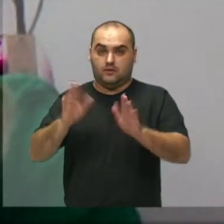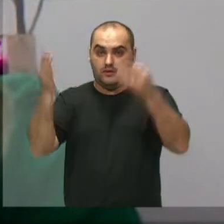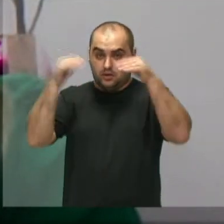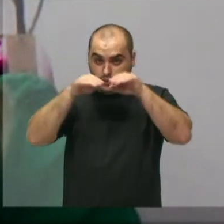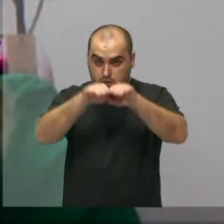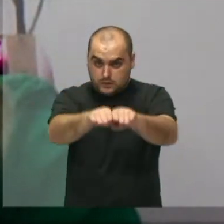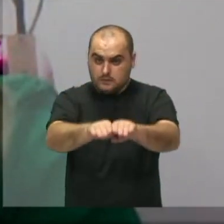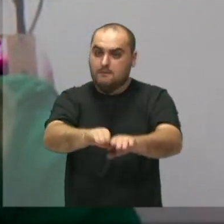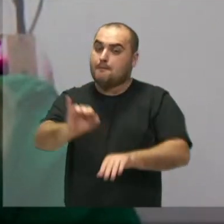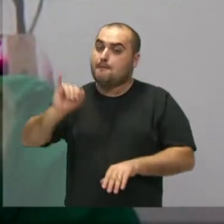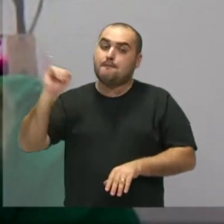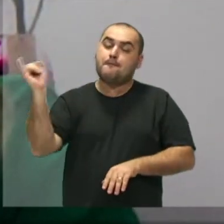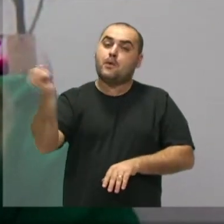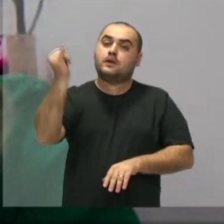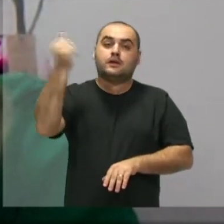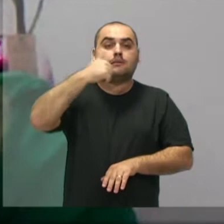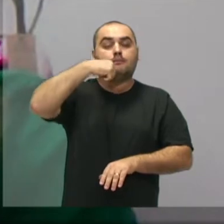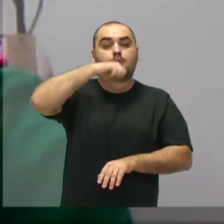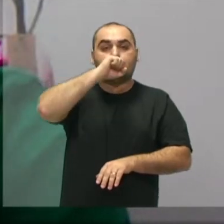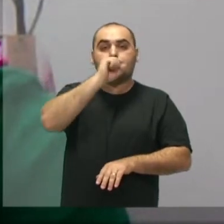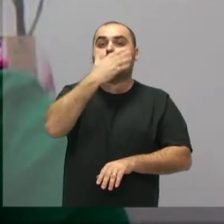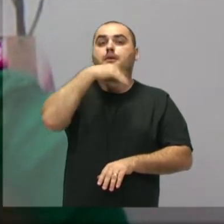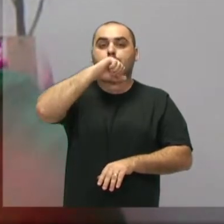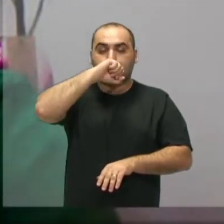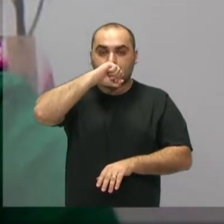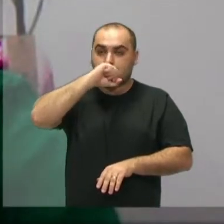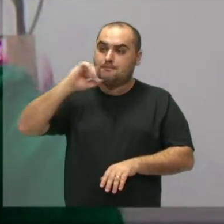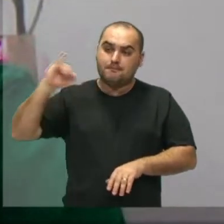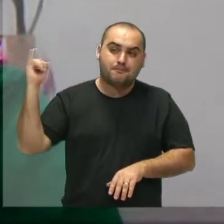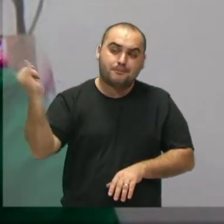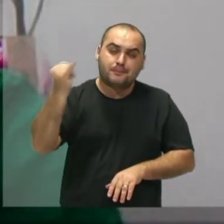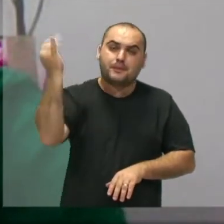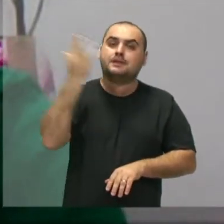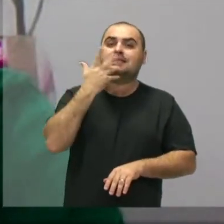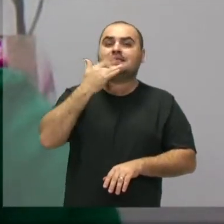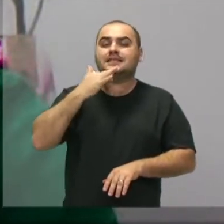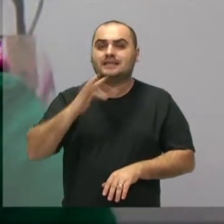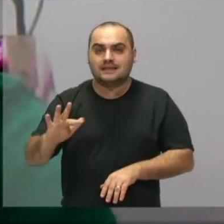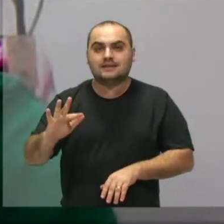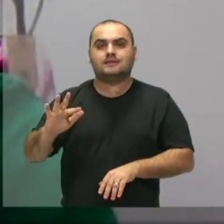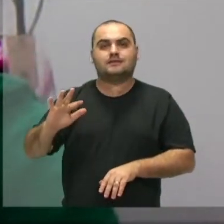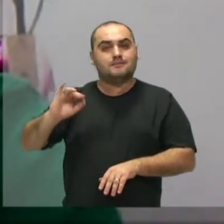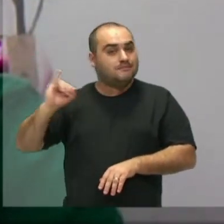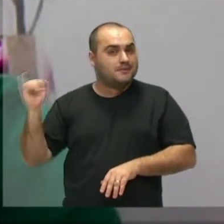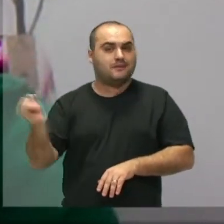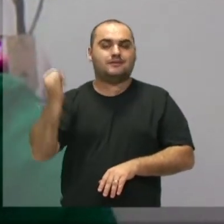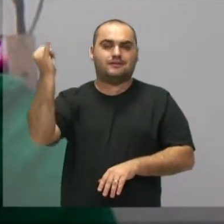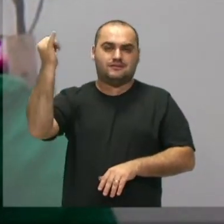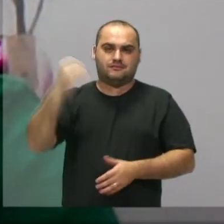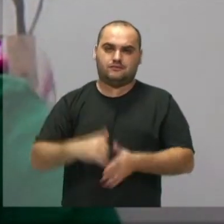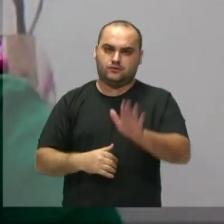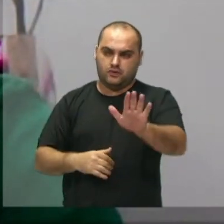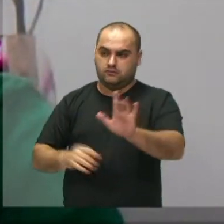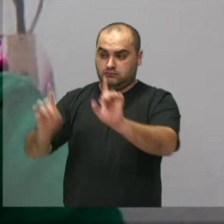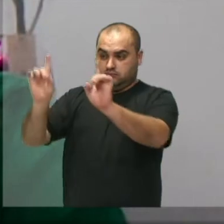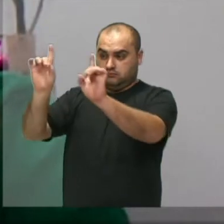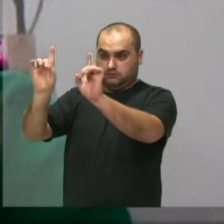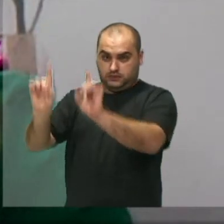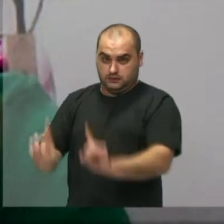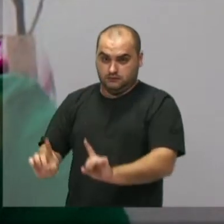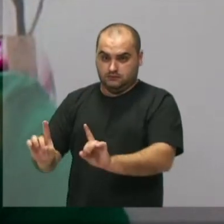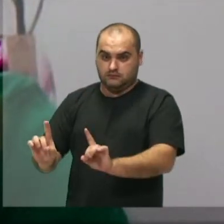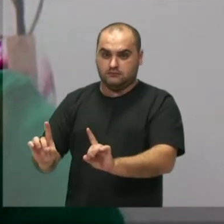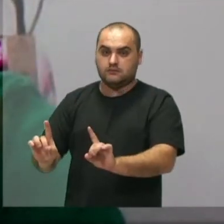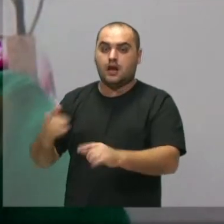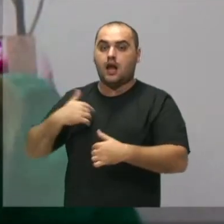muito importante para os pais, é muito importante para as crianças, mas mais ainda para os pais. Eu sempre falo que quando a gente fala em deficiência,